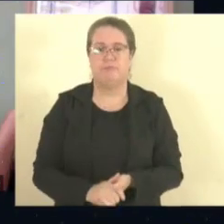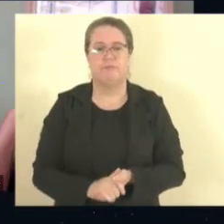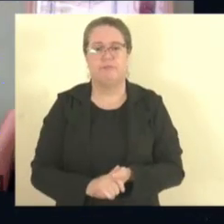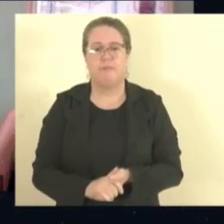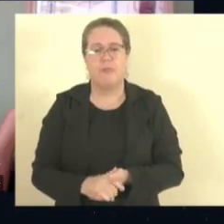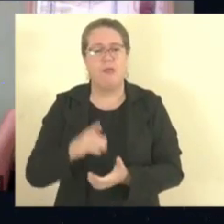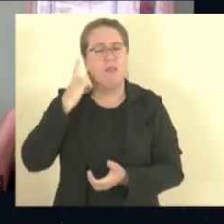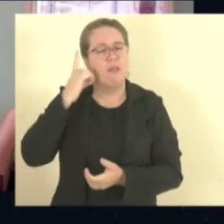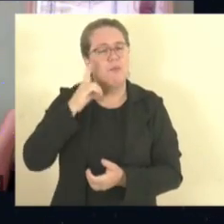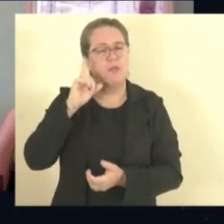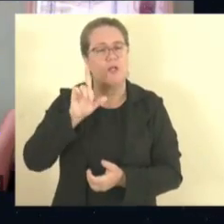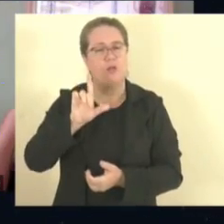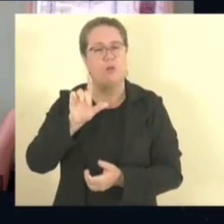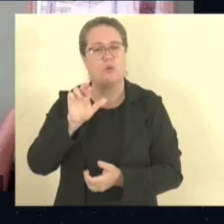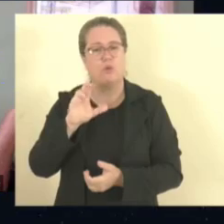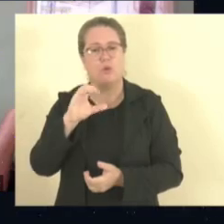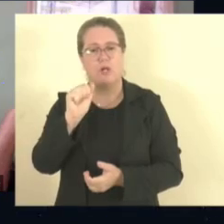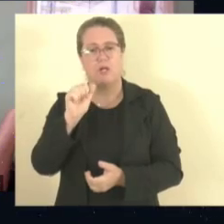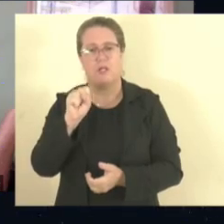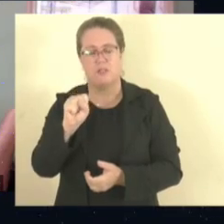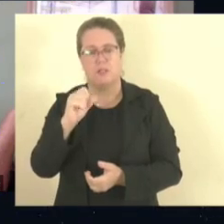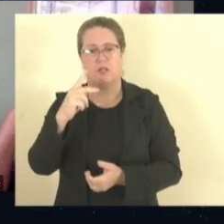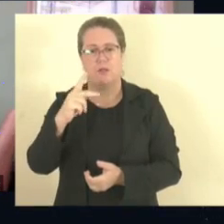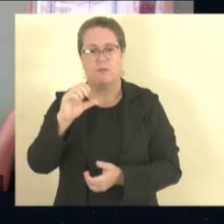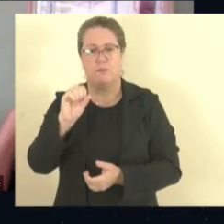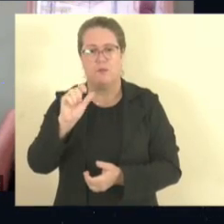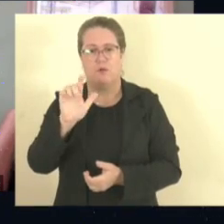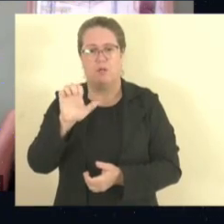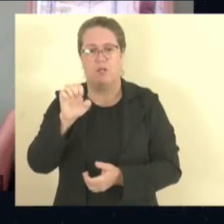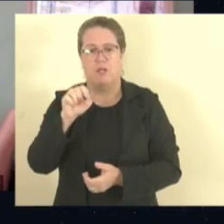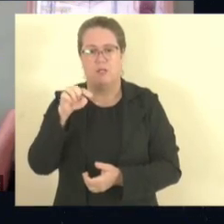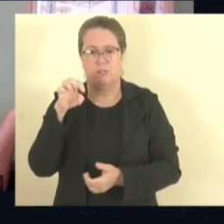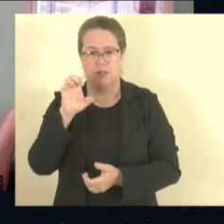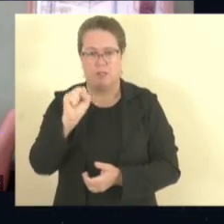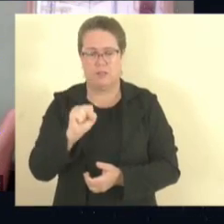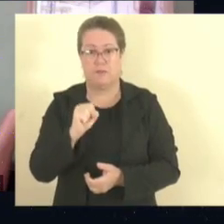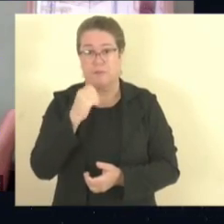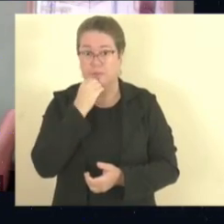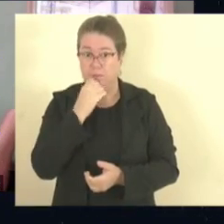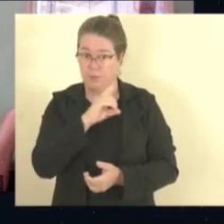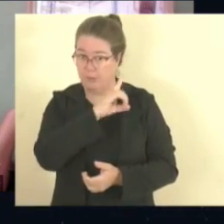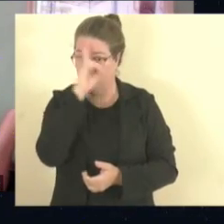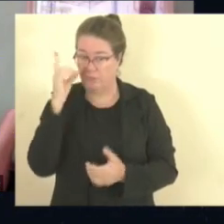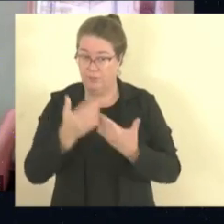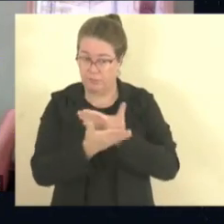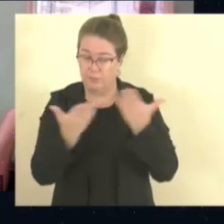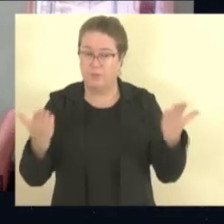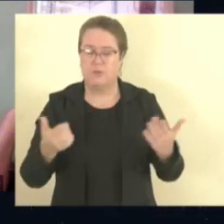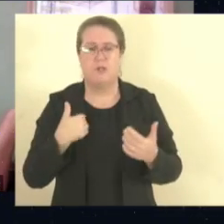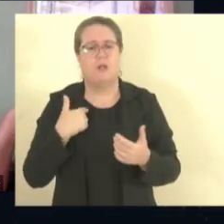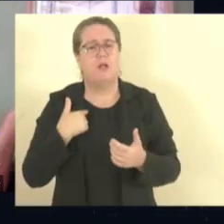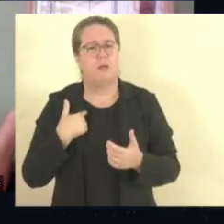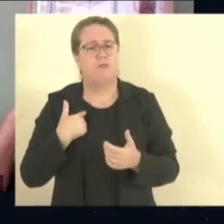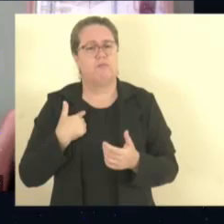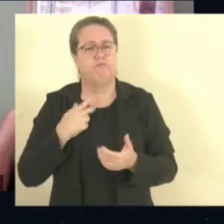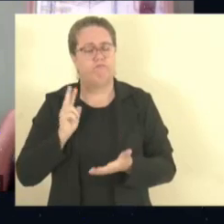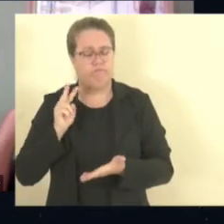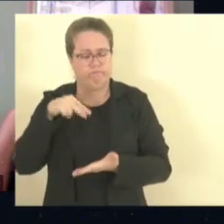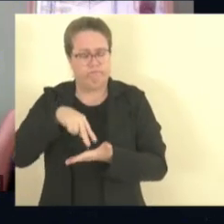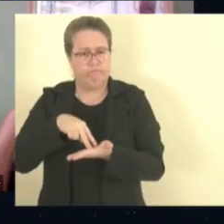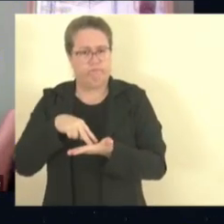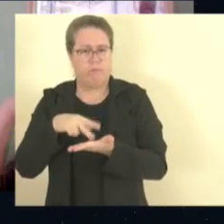Polesi. Bom dia a todos, bom dia, presidente. Eu tenho uma posição semelhante à do deputado